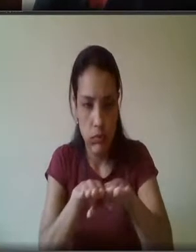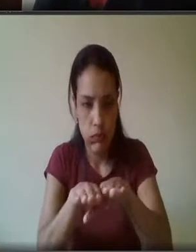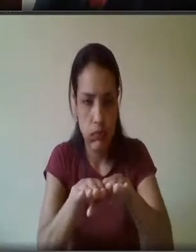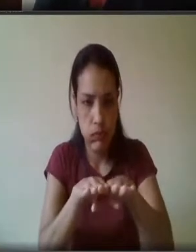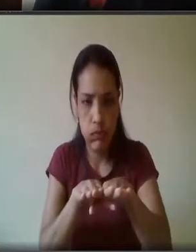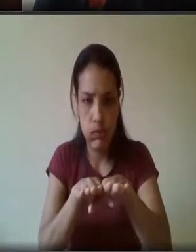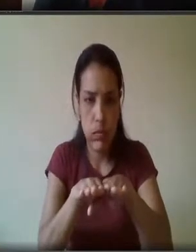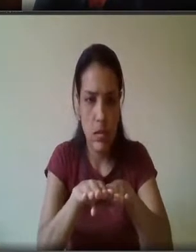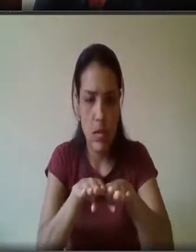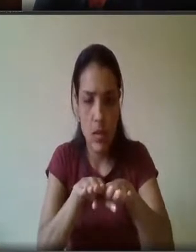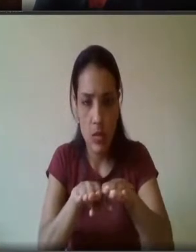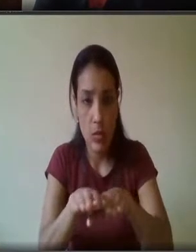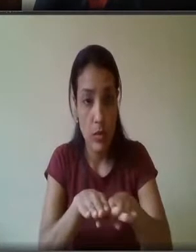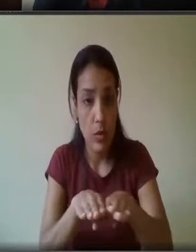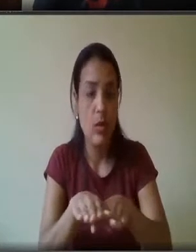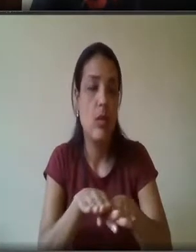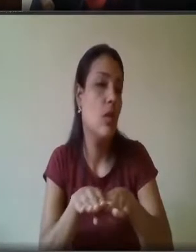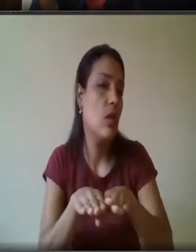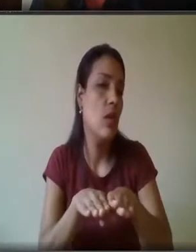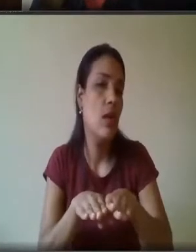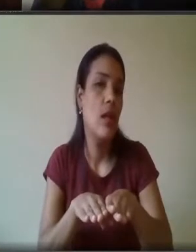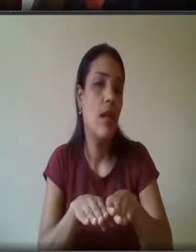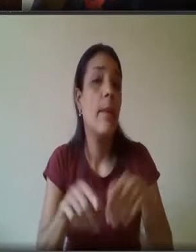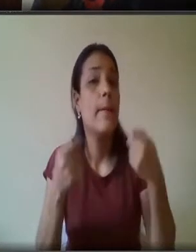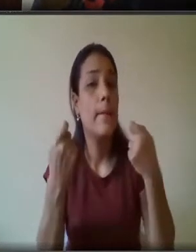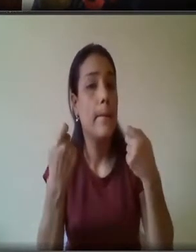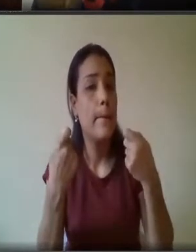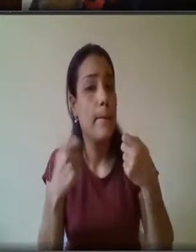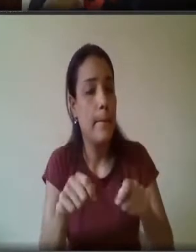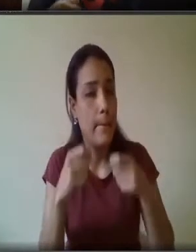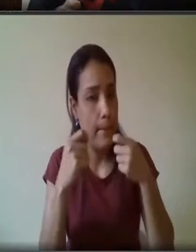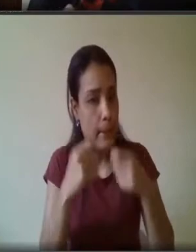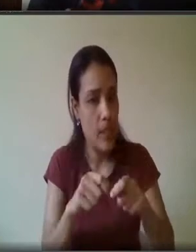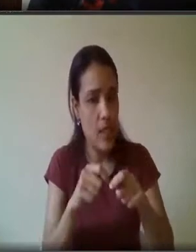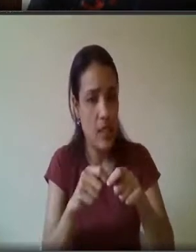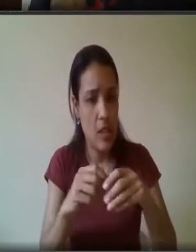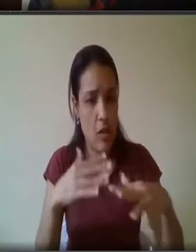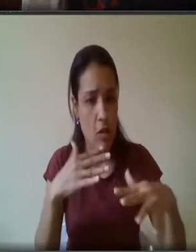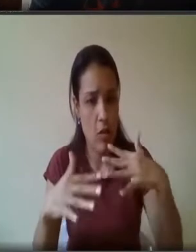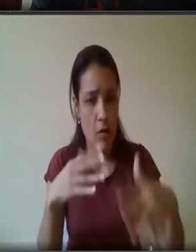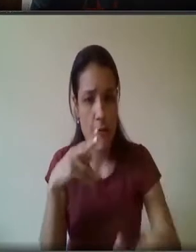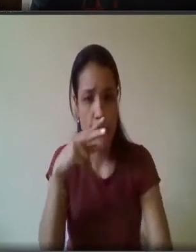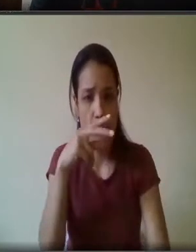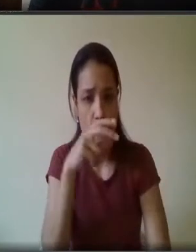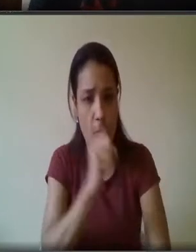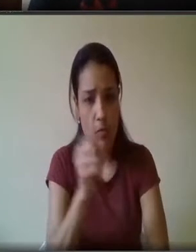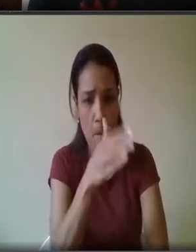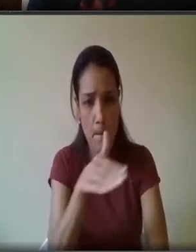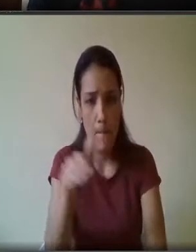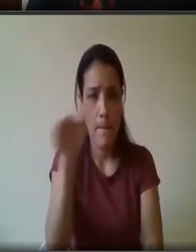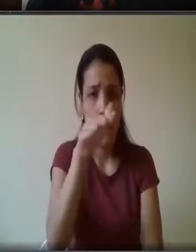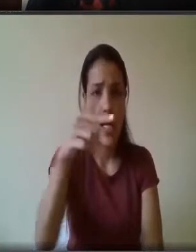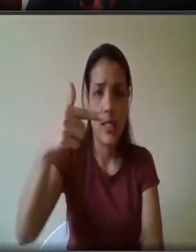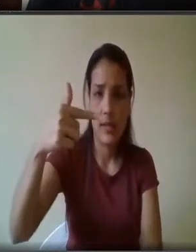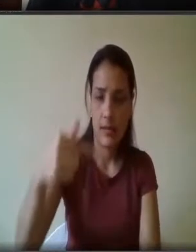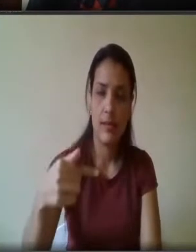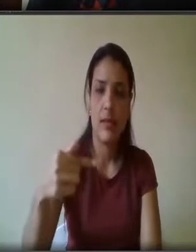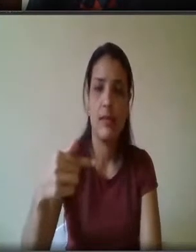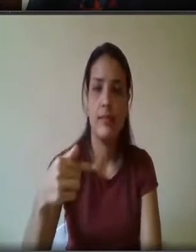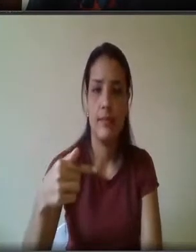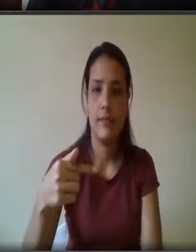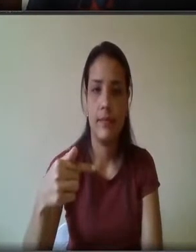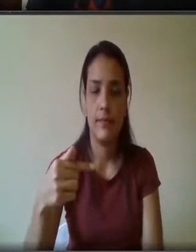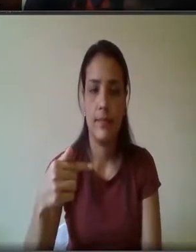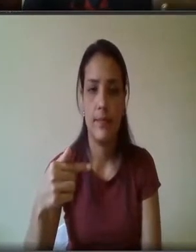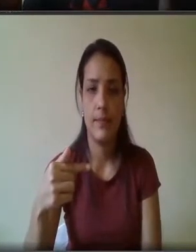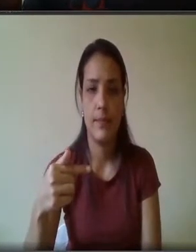vir acompanhada de uma escala acima de 7, ou seja, a intensidade disso tem que ser